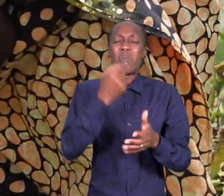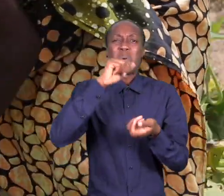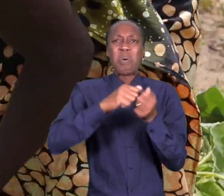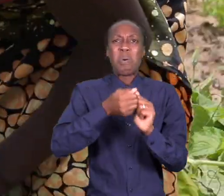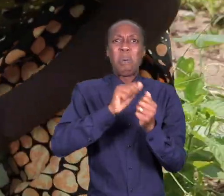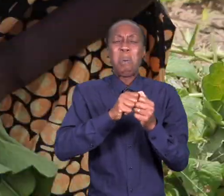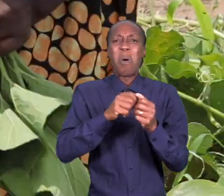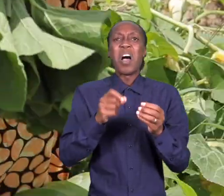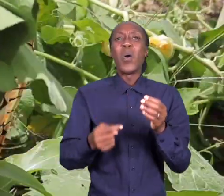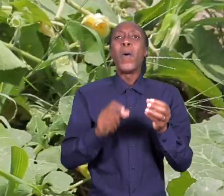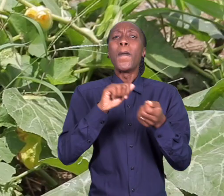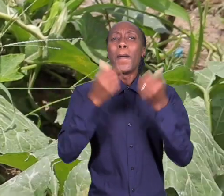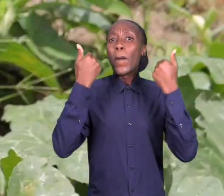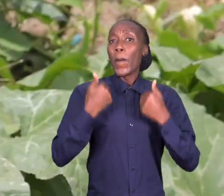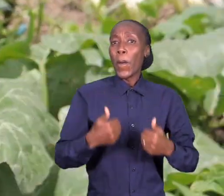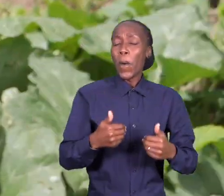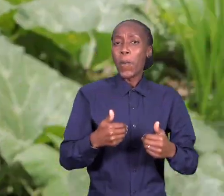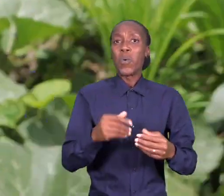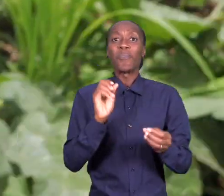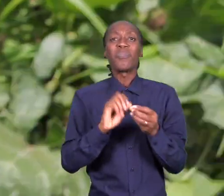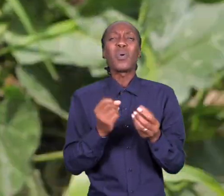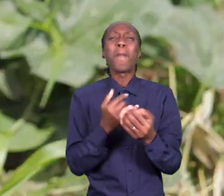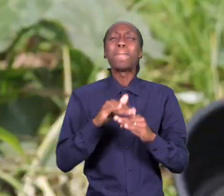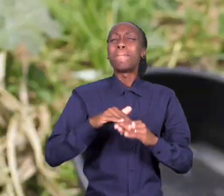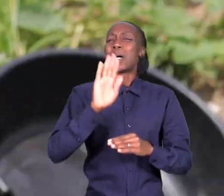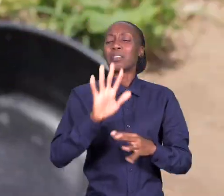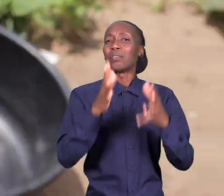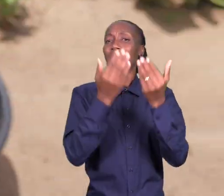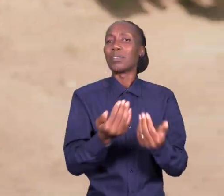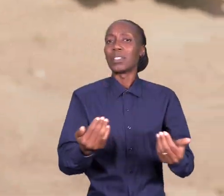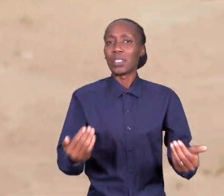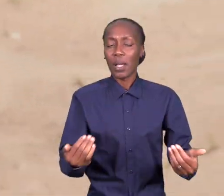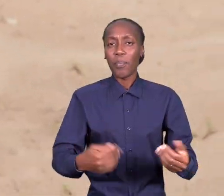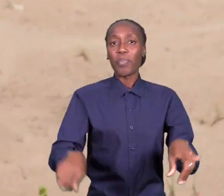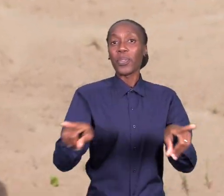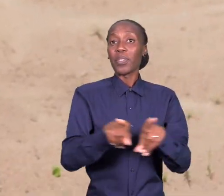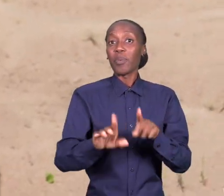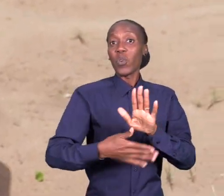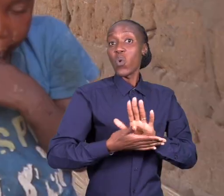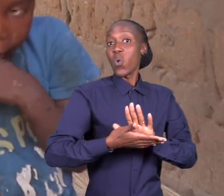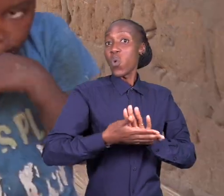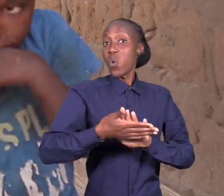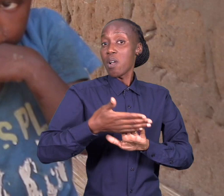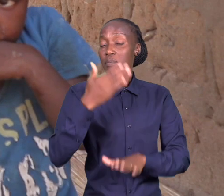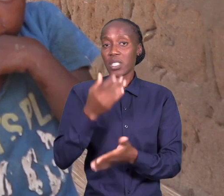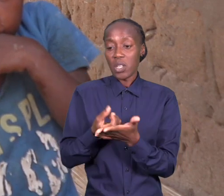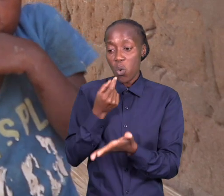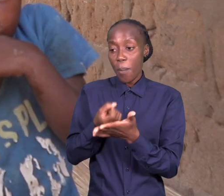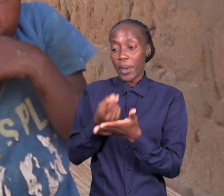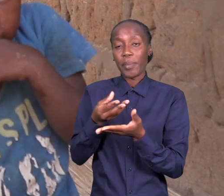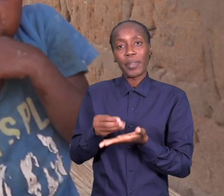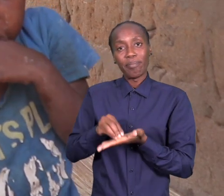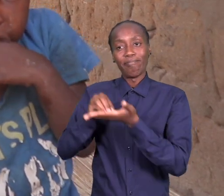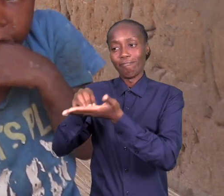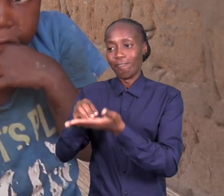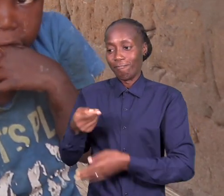e inchaço do abdômen eram muito frequentes entre as crianças na comunidade. Desde que comecei a dar